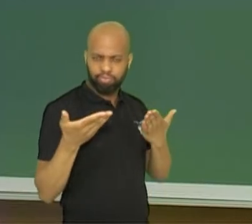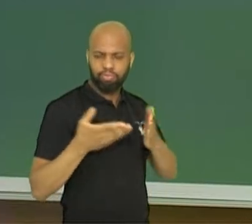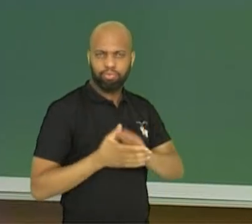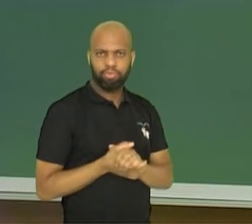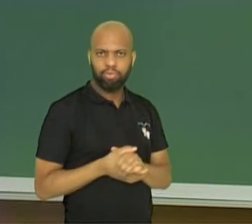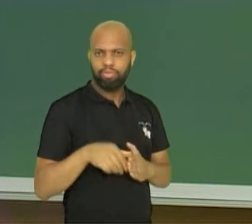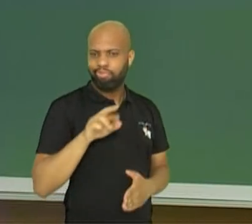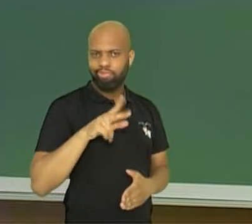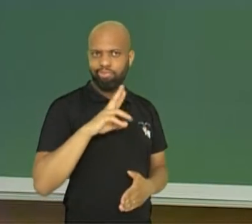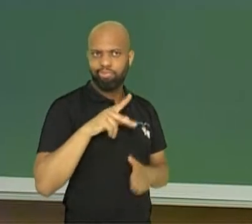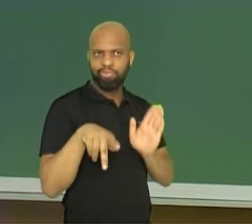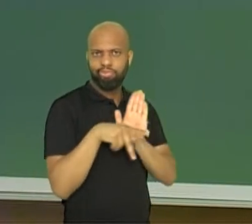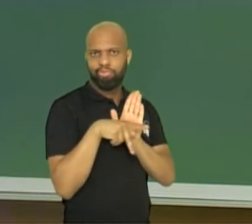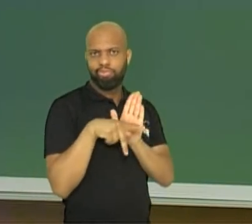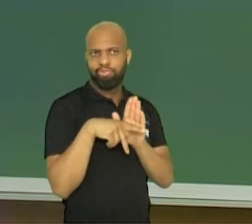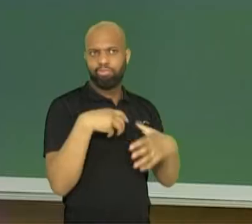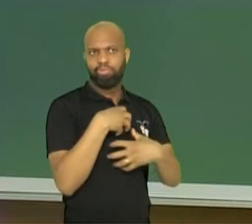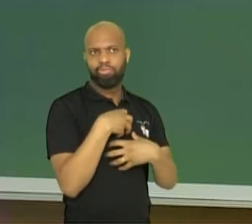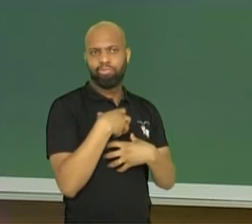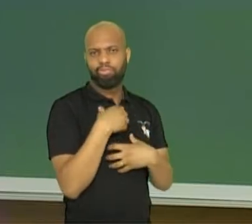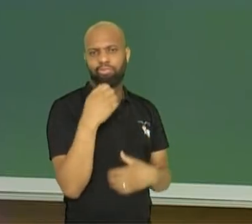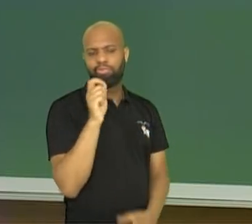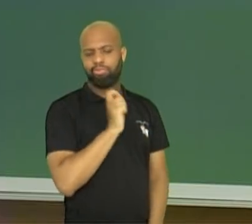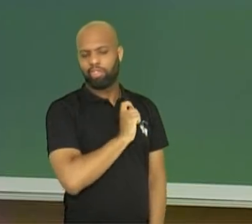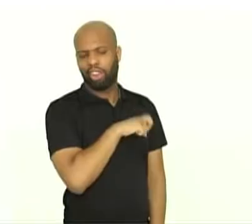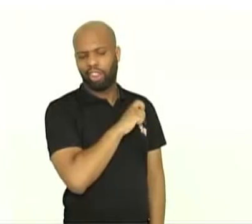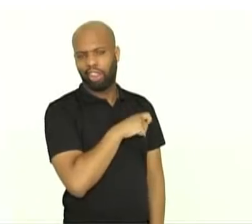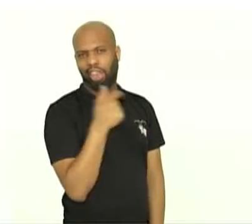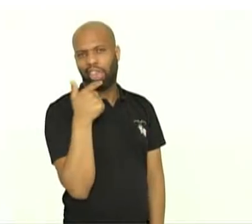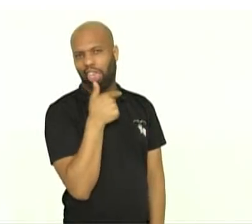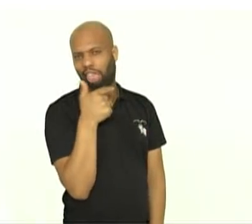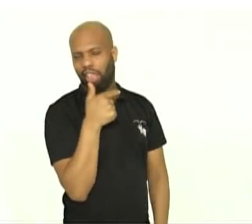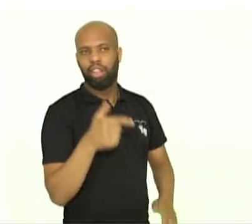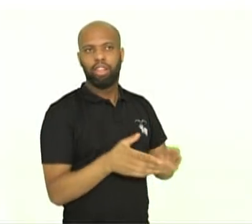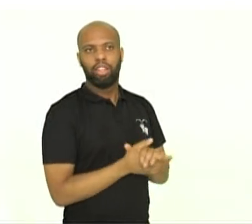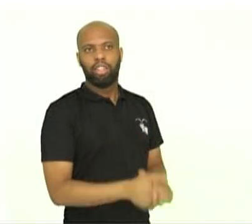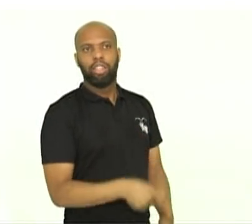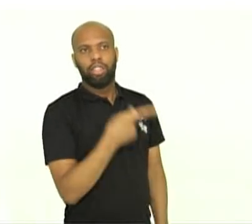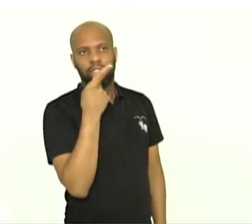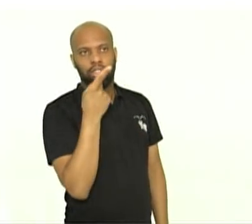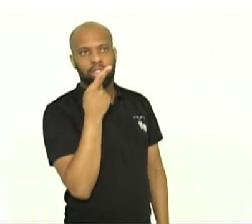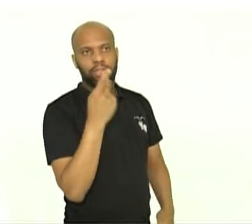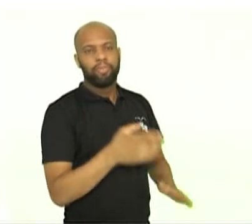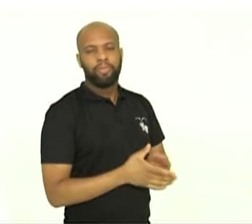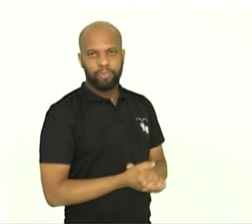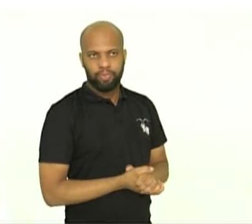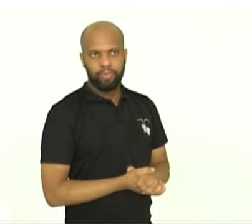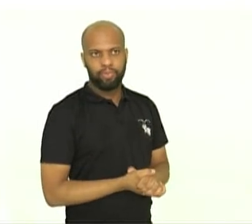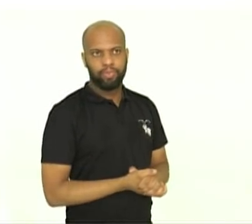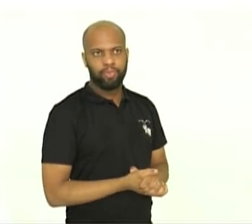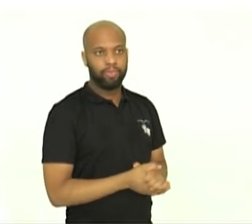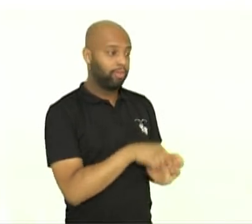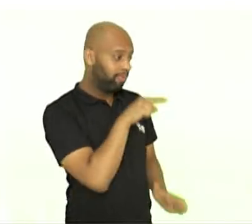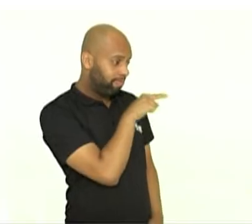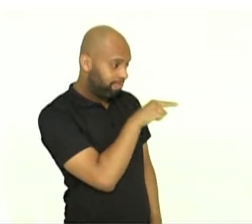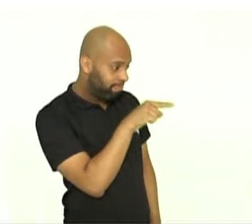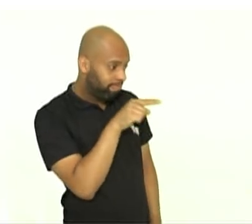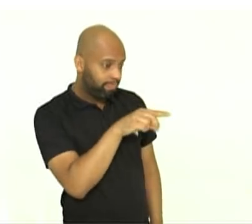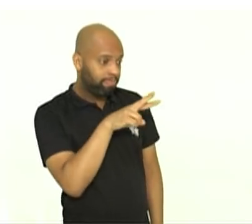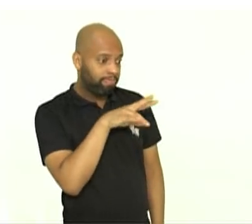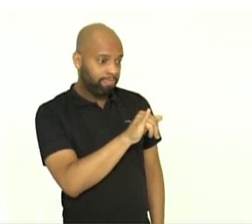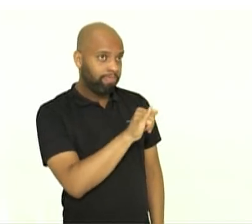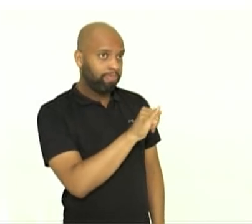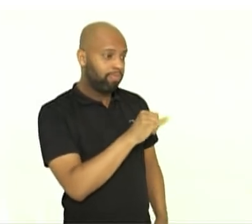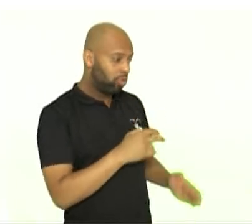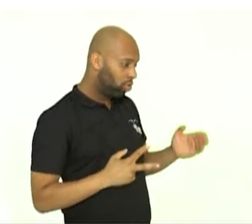né? Não é nada... não está satirizando, e aí ele diz, né, ao início da reticência ali, ou seja, houve